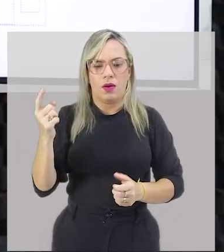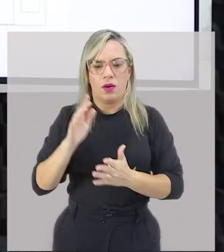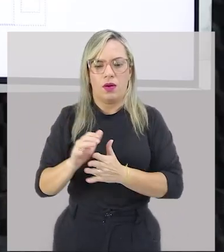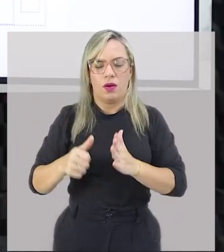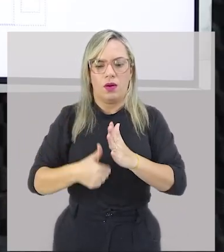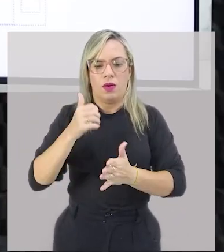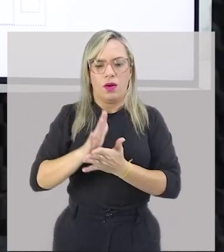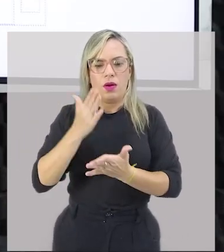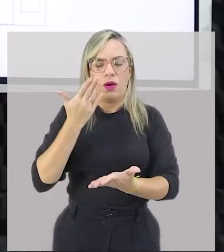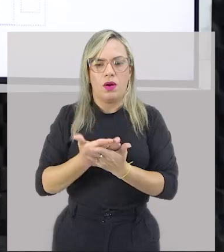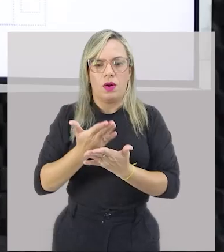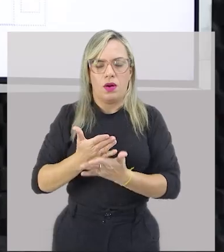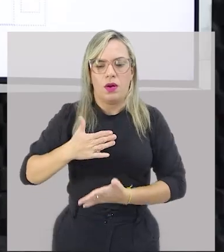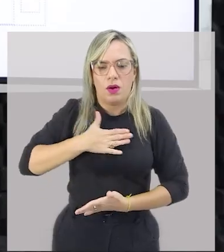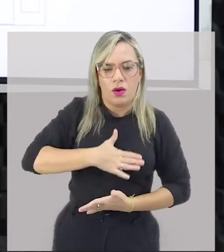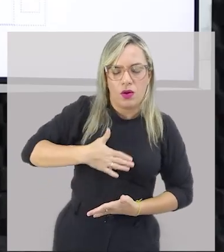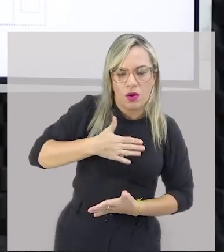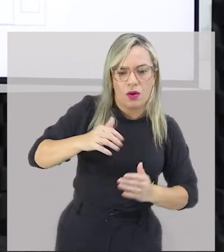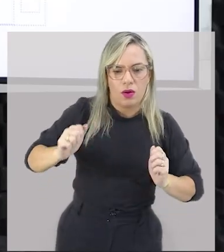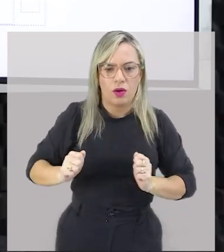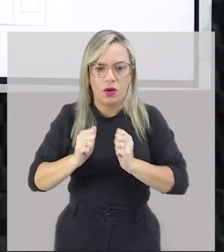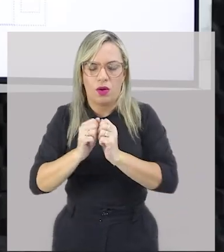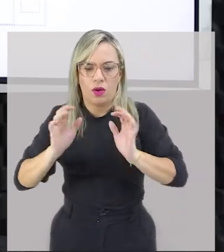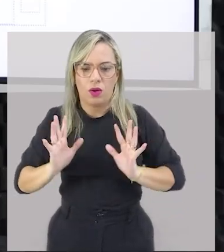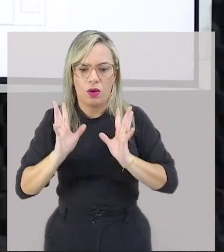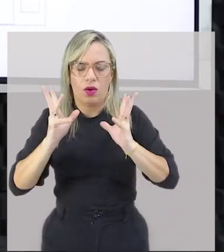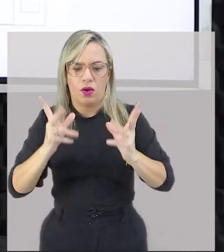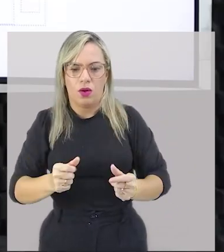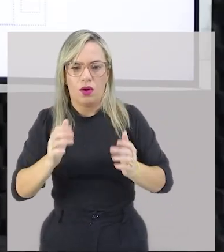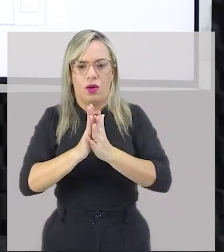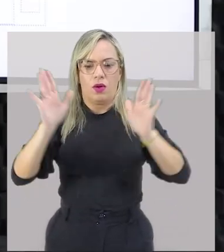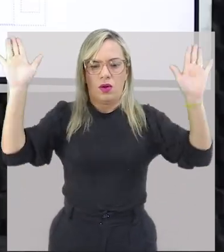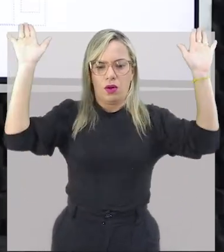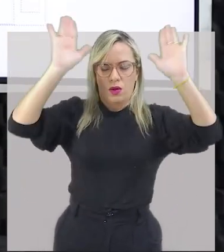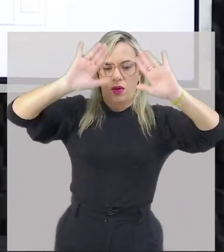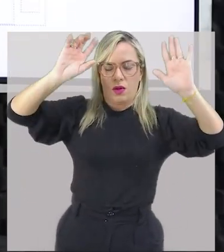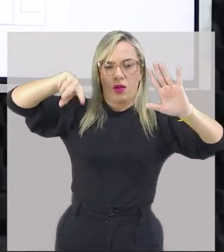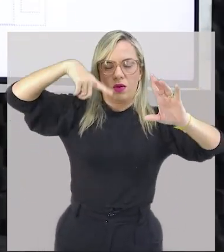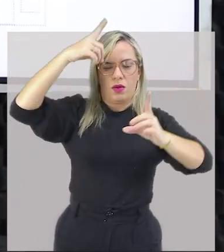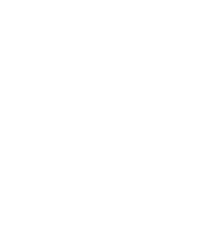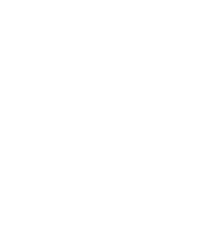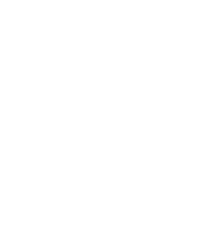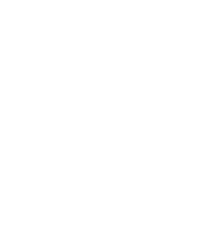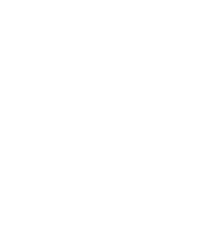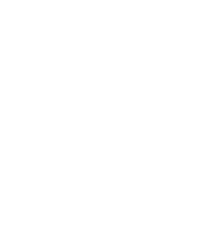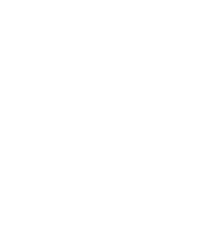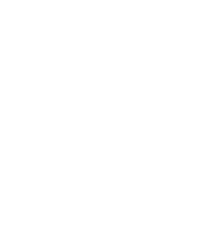espero que vocês tenham gostado e acompanhem todas, tá? Tchau, tchau. Até a próxima.